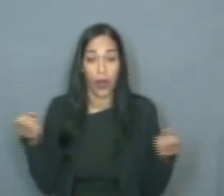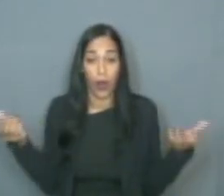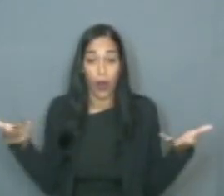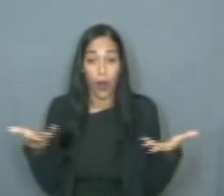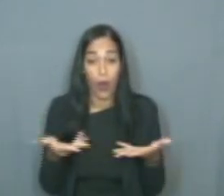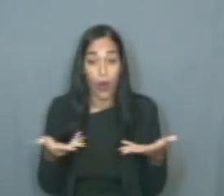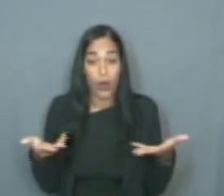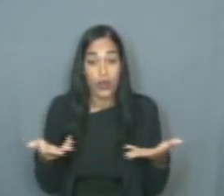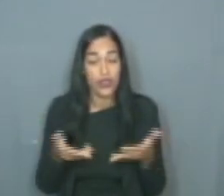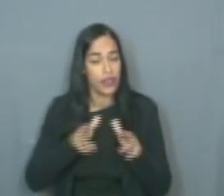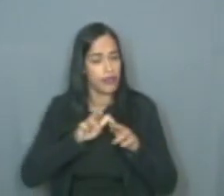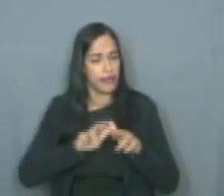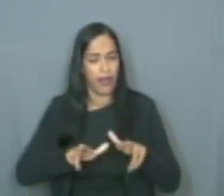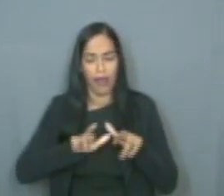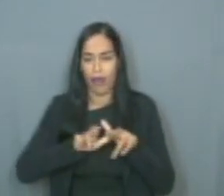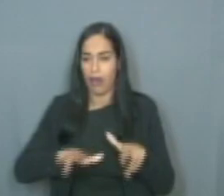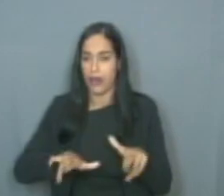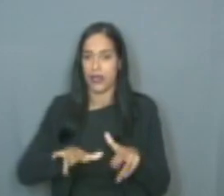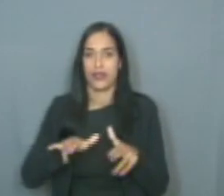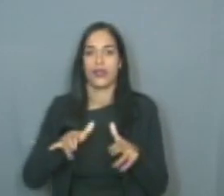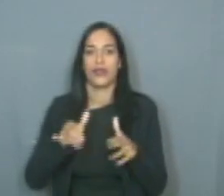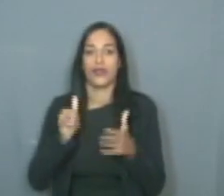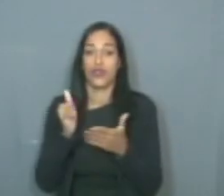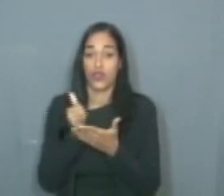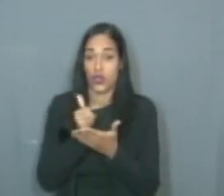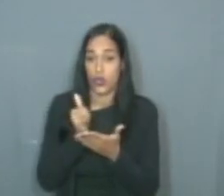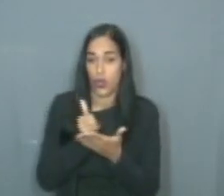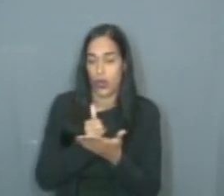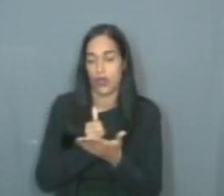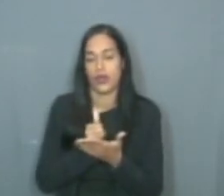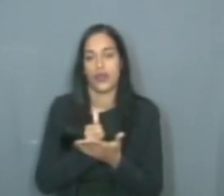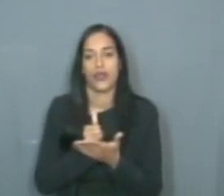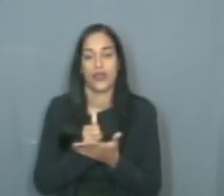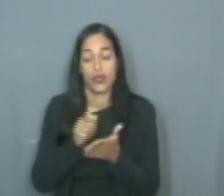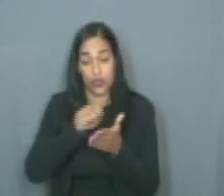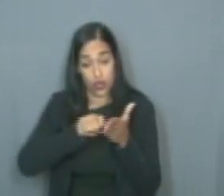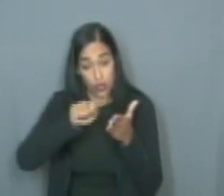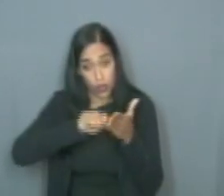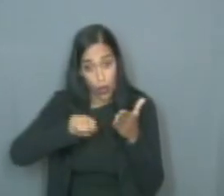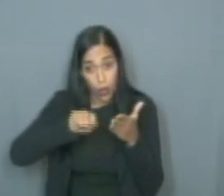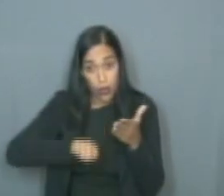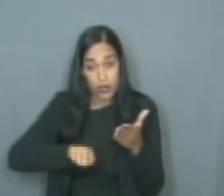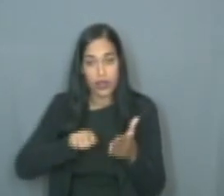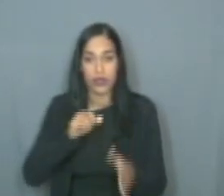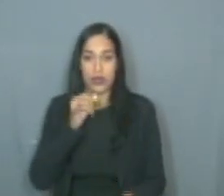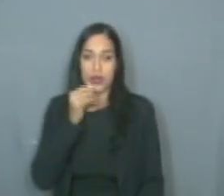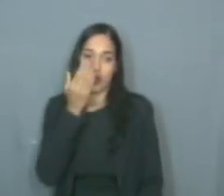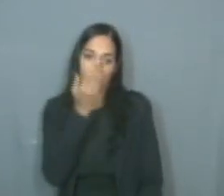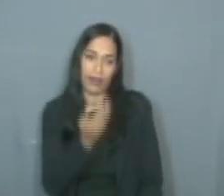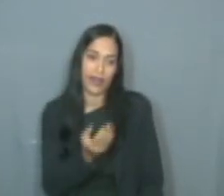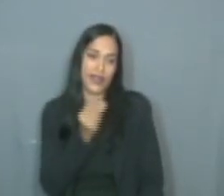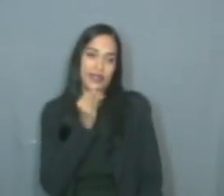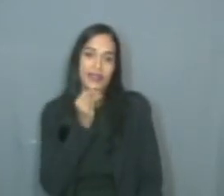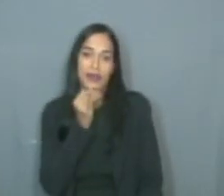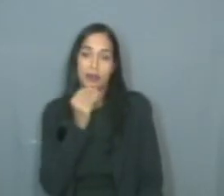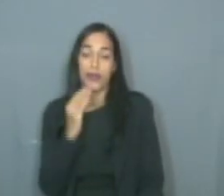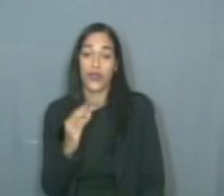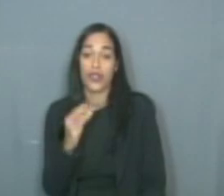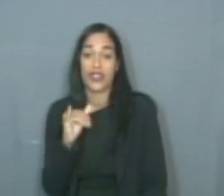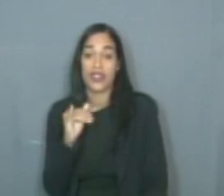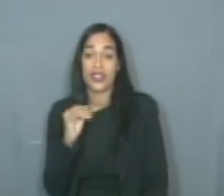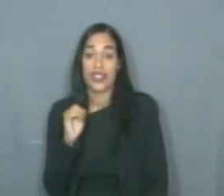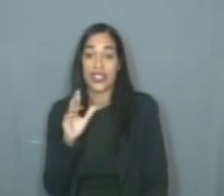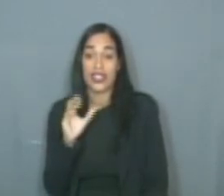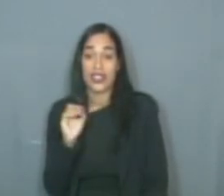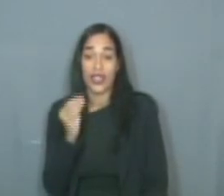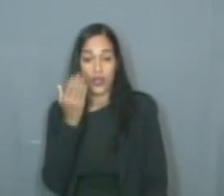grandes escritores, a exemplo do funcionário dessa casa, Cícero Belmar, que está ali, que